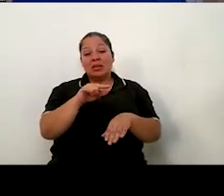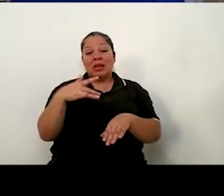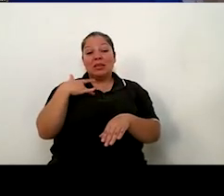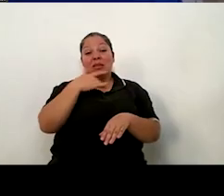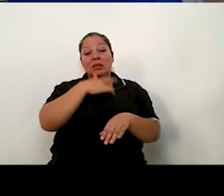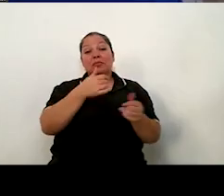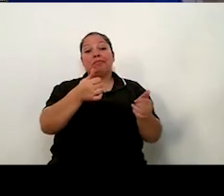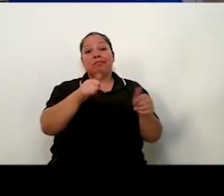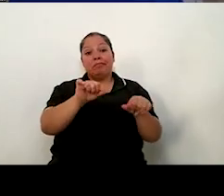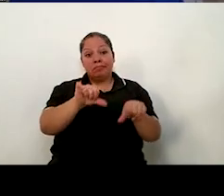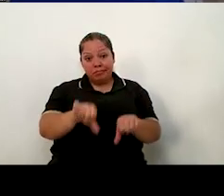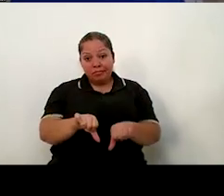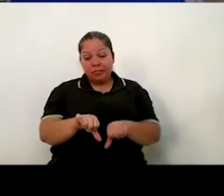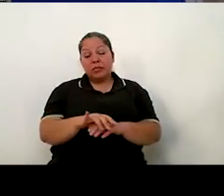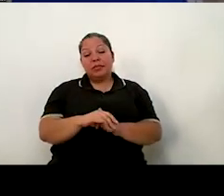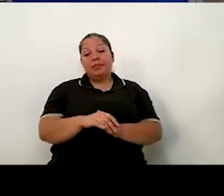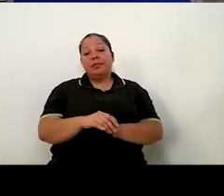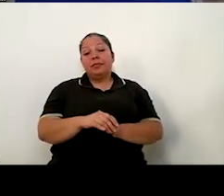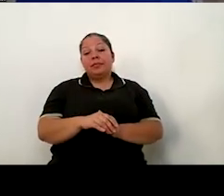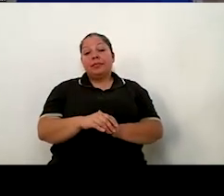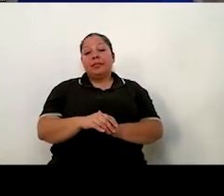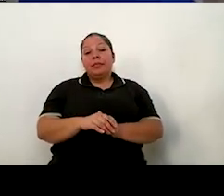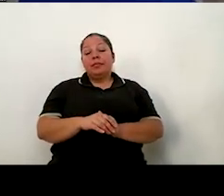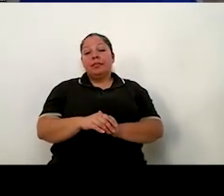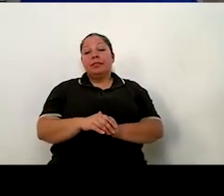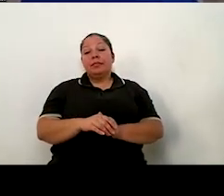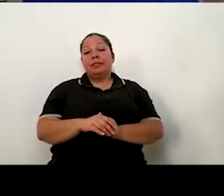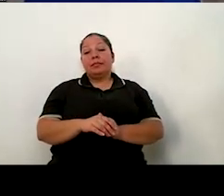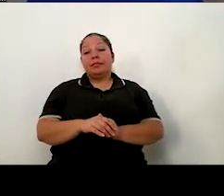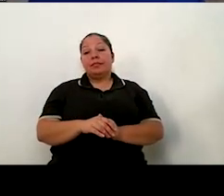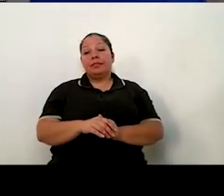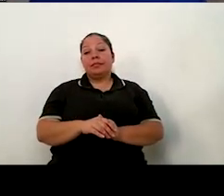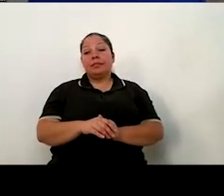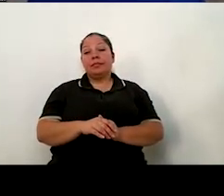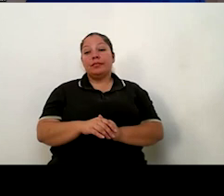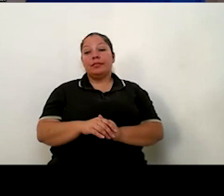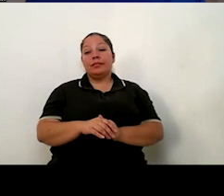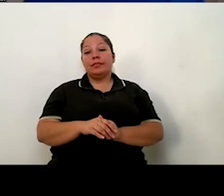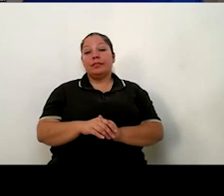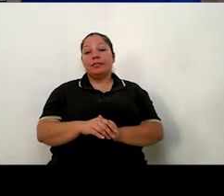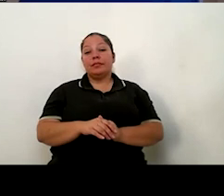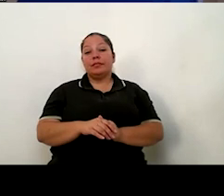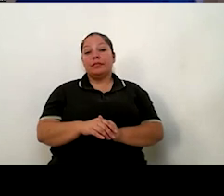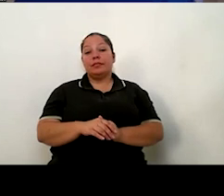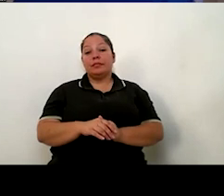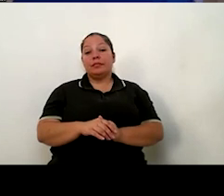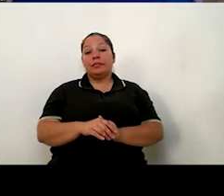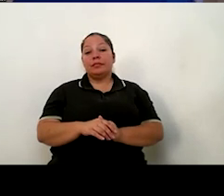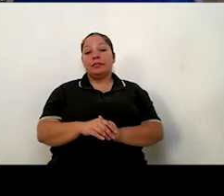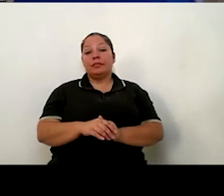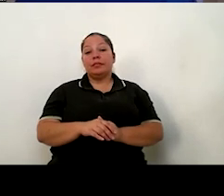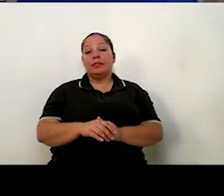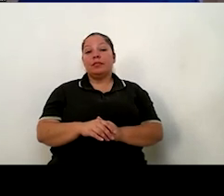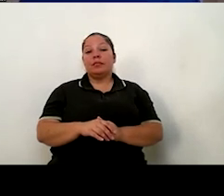têm um controle na sua produção, tá? Na base no Instituto do NIA,